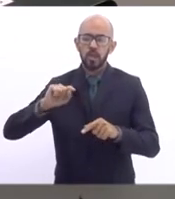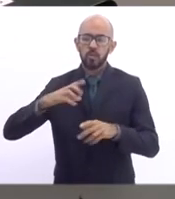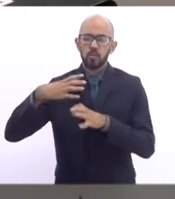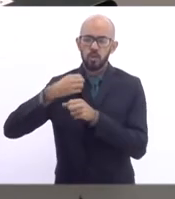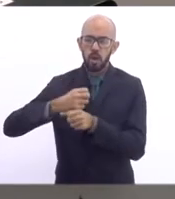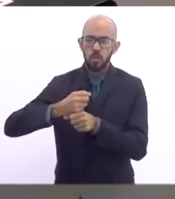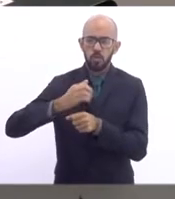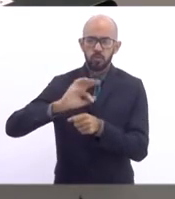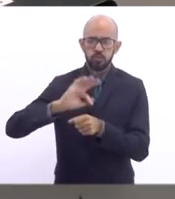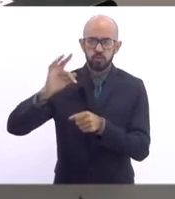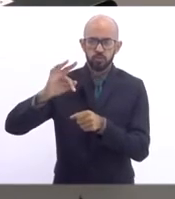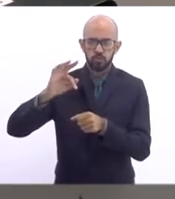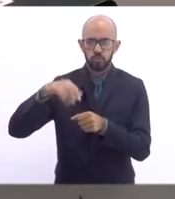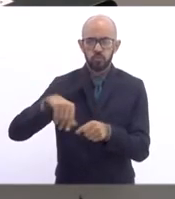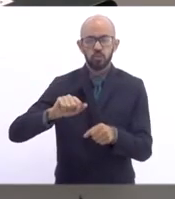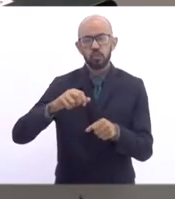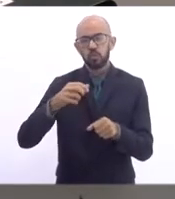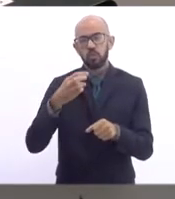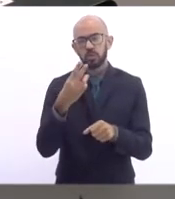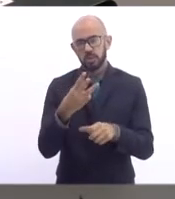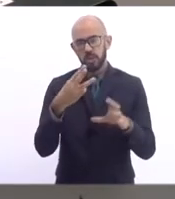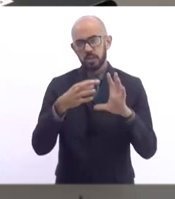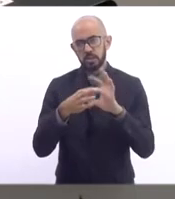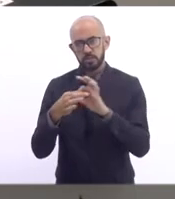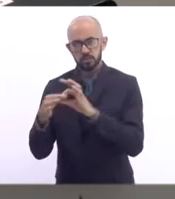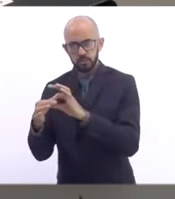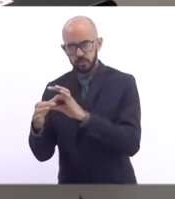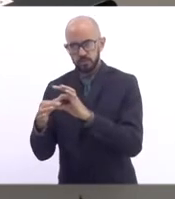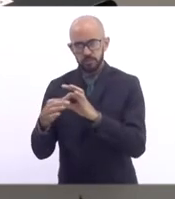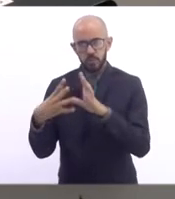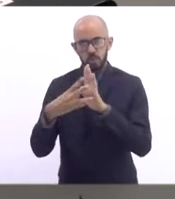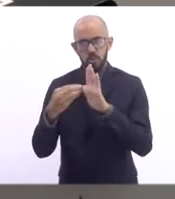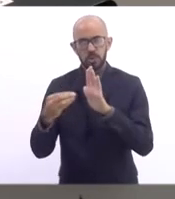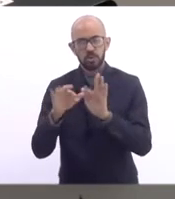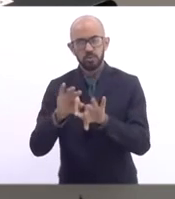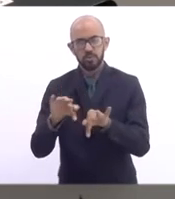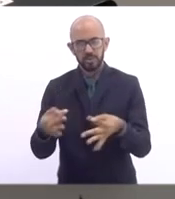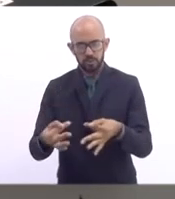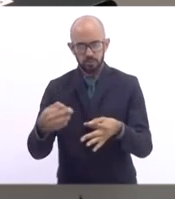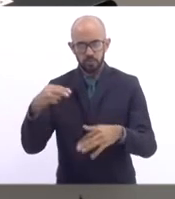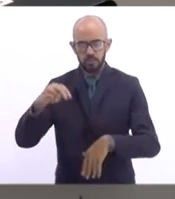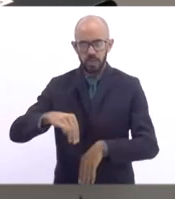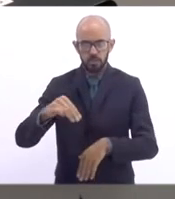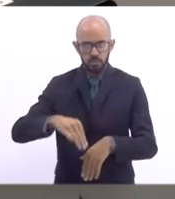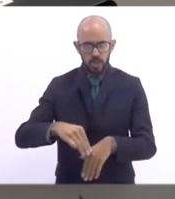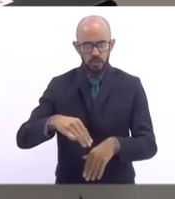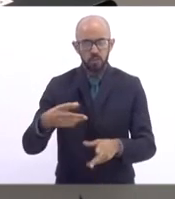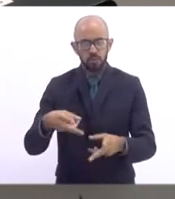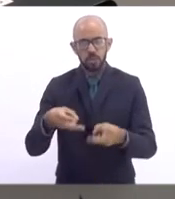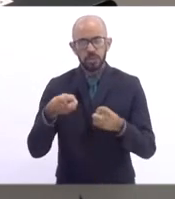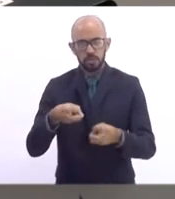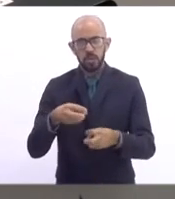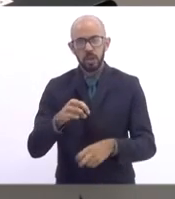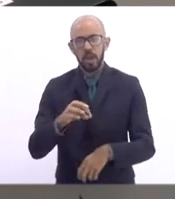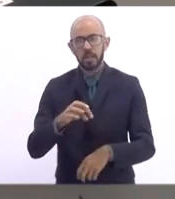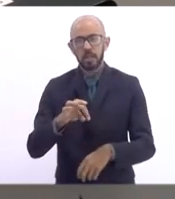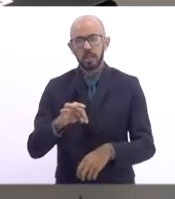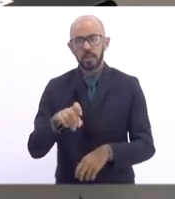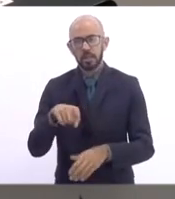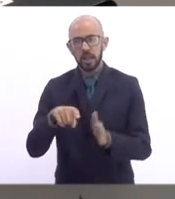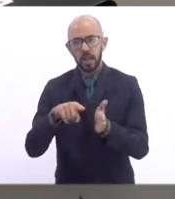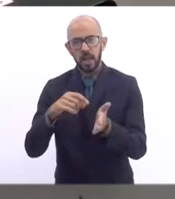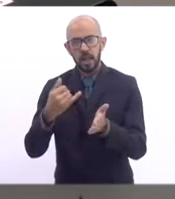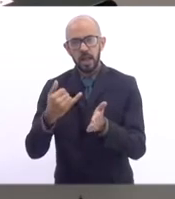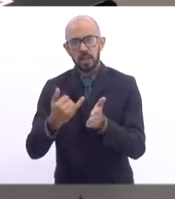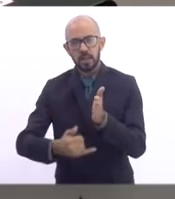com base em três cenários é um modelo simples matemático levando em consideração a taxa de juros real o